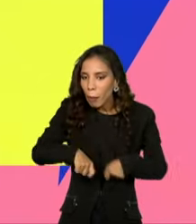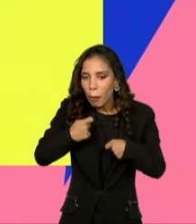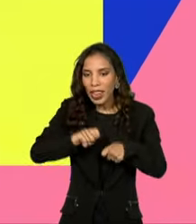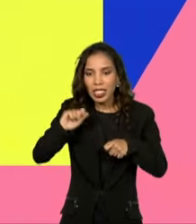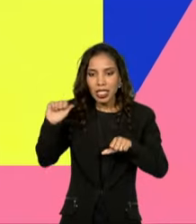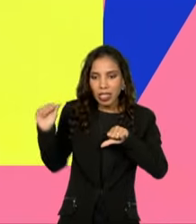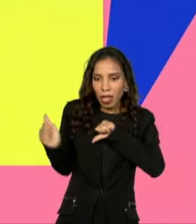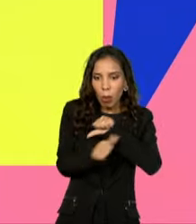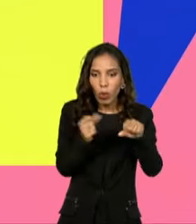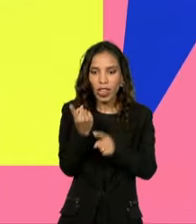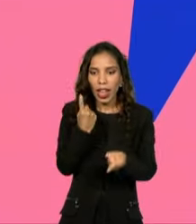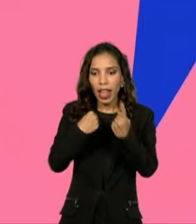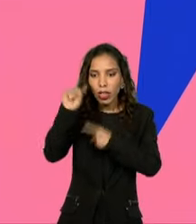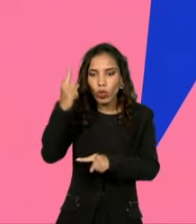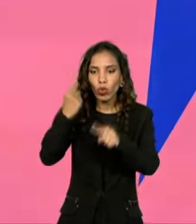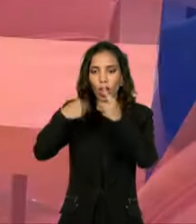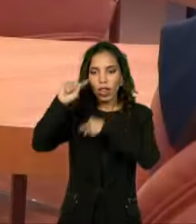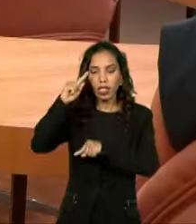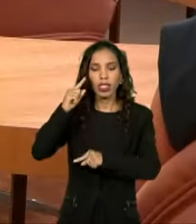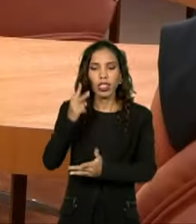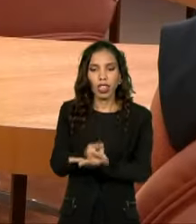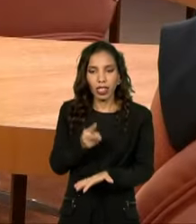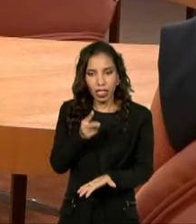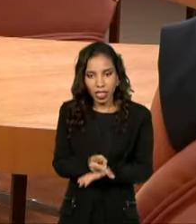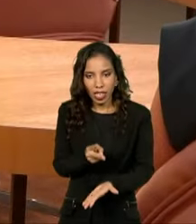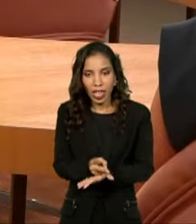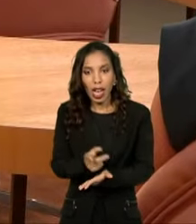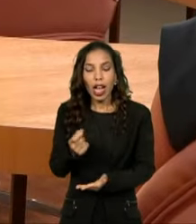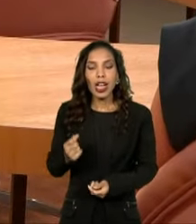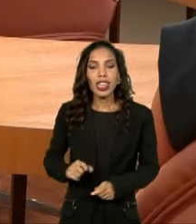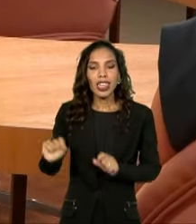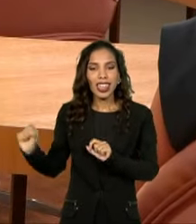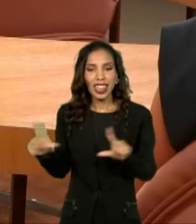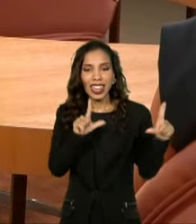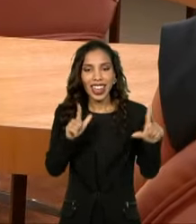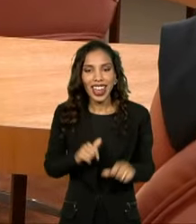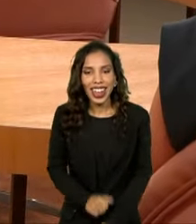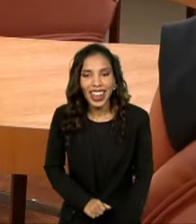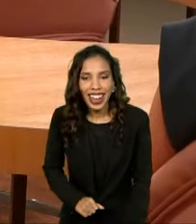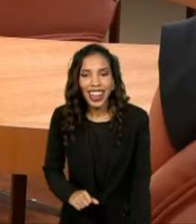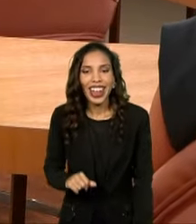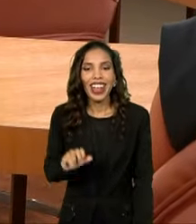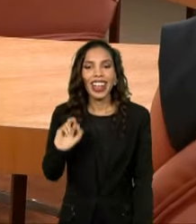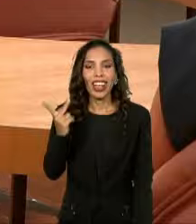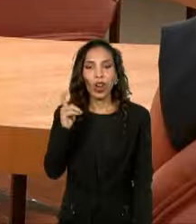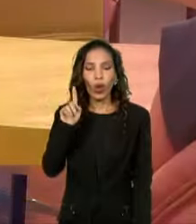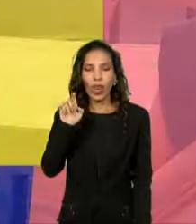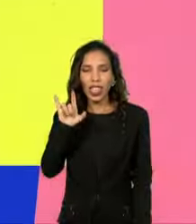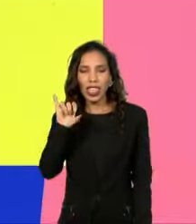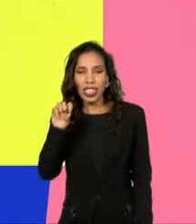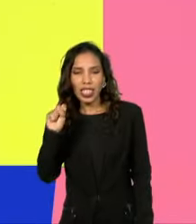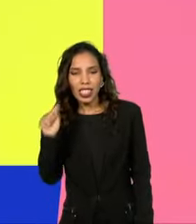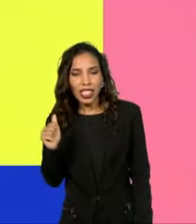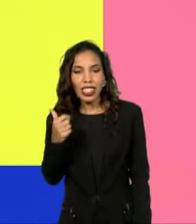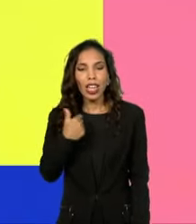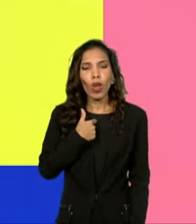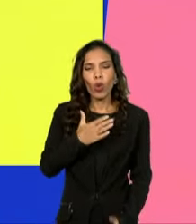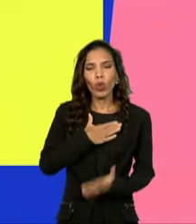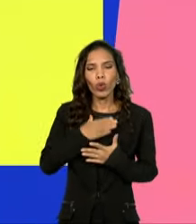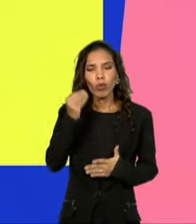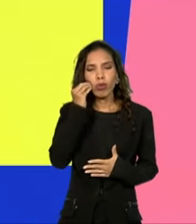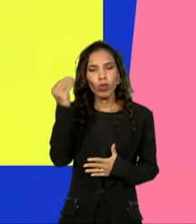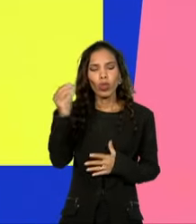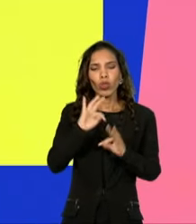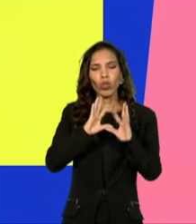Leia. Muito obrigada, muito obrigada. Nossa próxima interatividade, Heloísa Calil. Gostaria de deixar o meu beijo carinhoso a